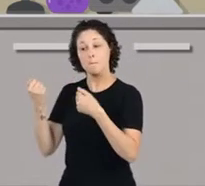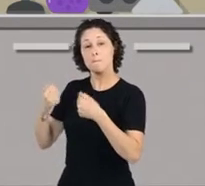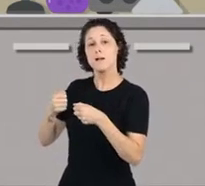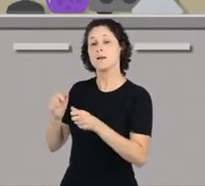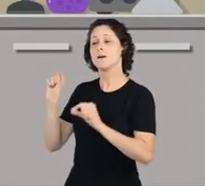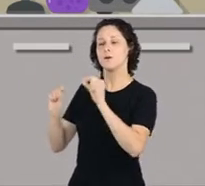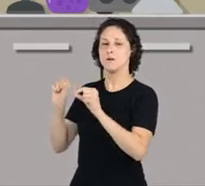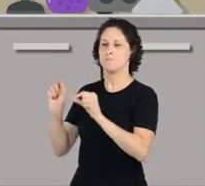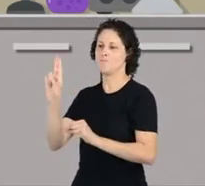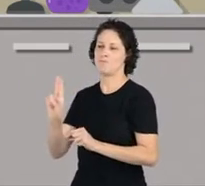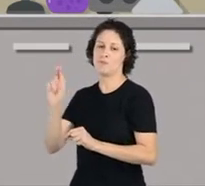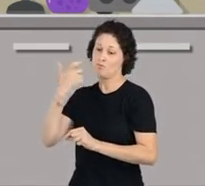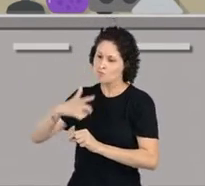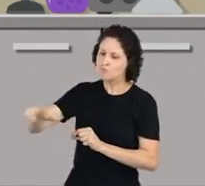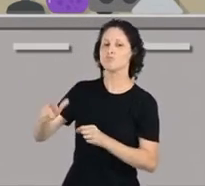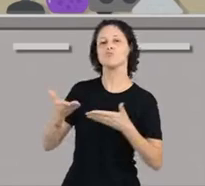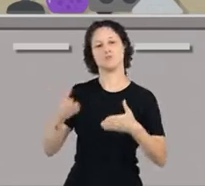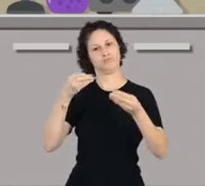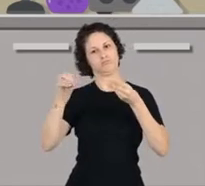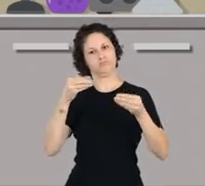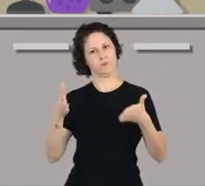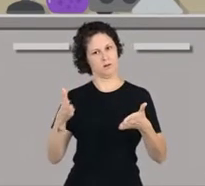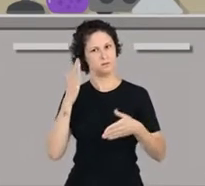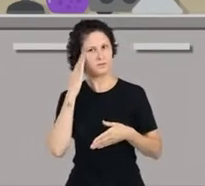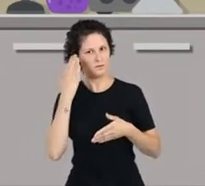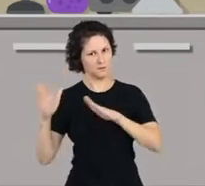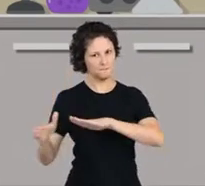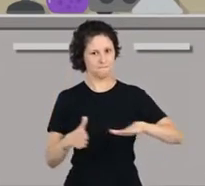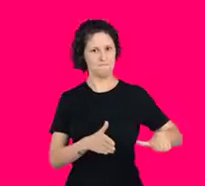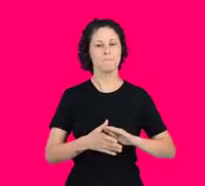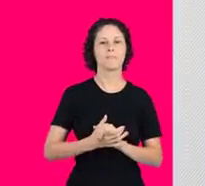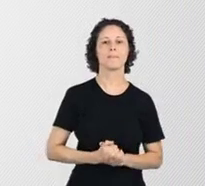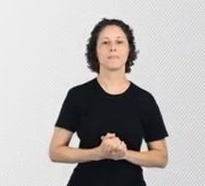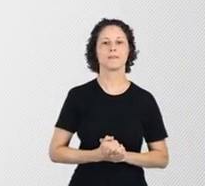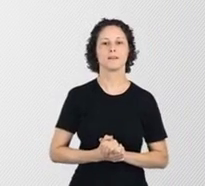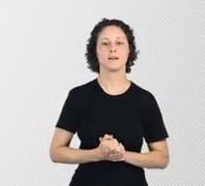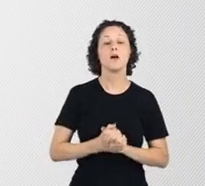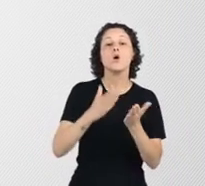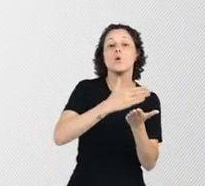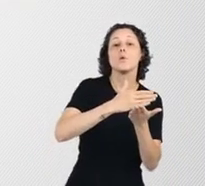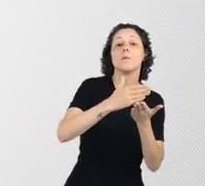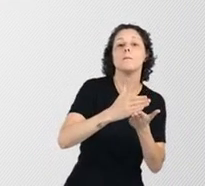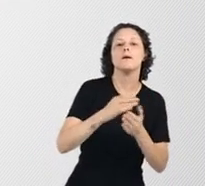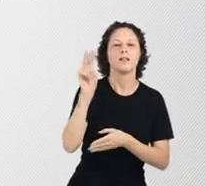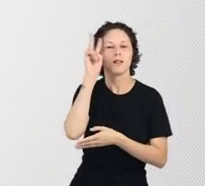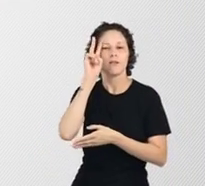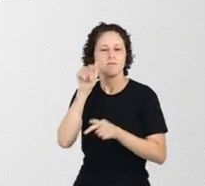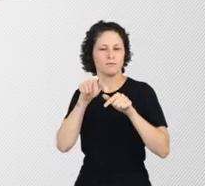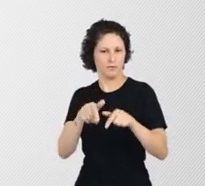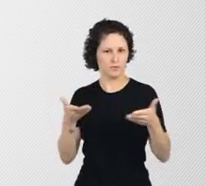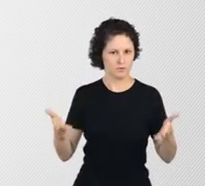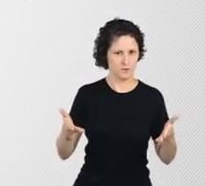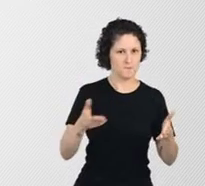reciclagem, existem empresas que estão desenvolvendo o plástico verde. Bora dar uma espiadinha? O plástico verde é